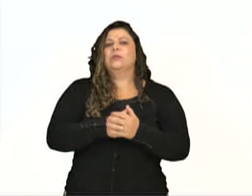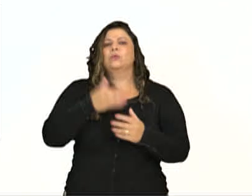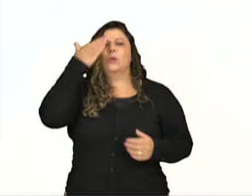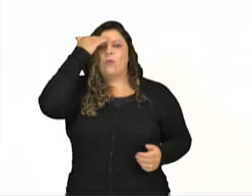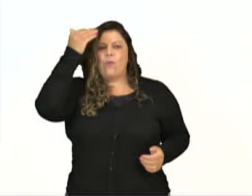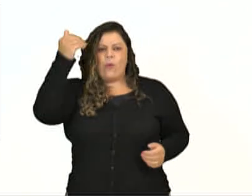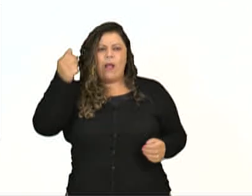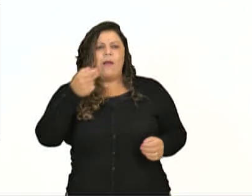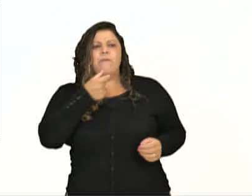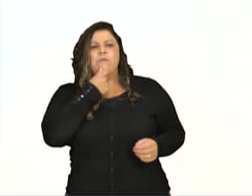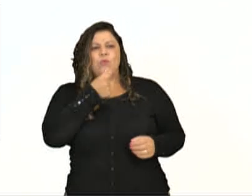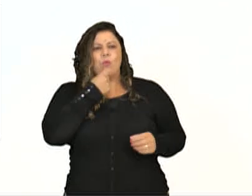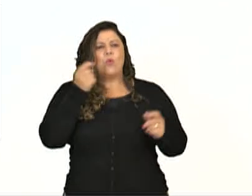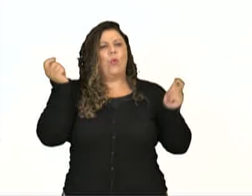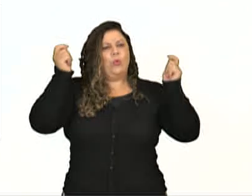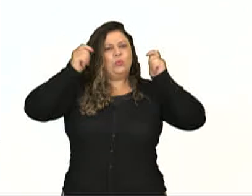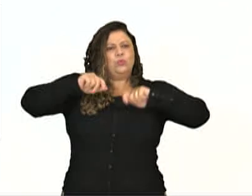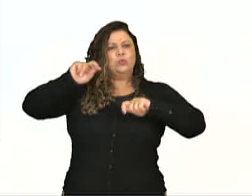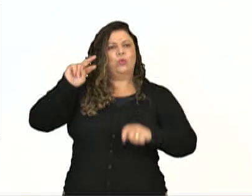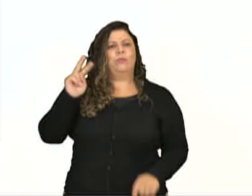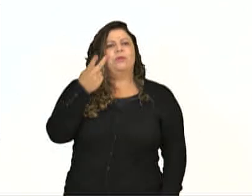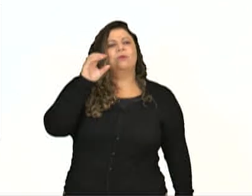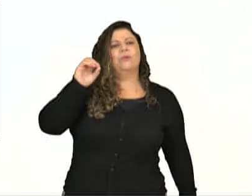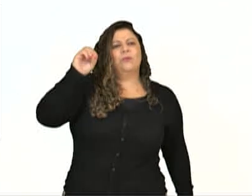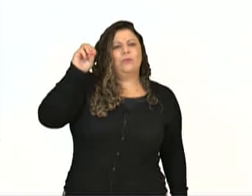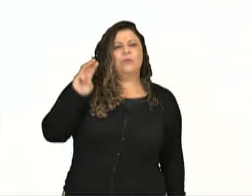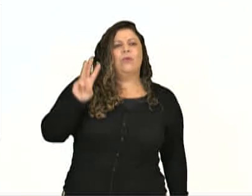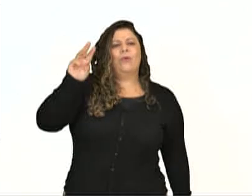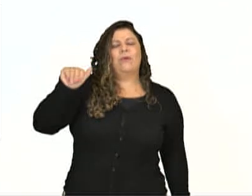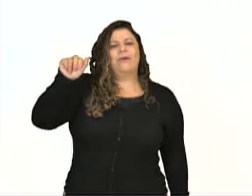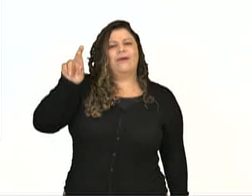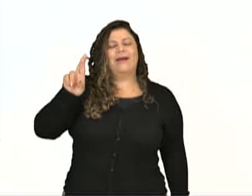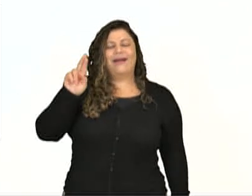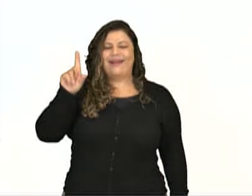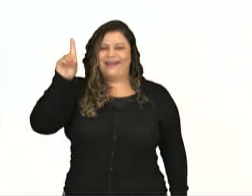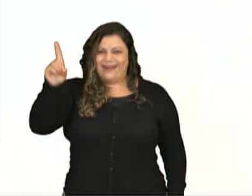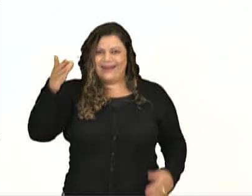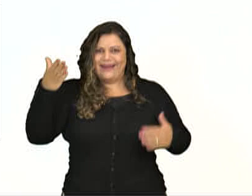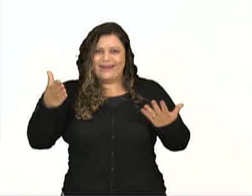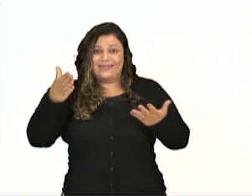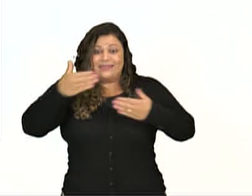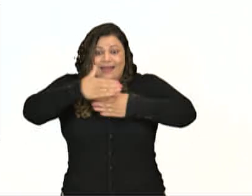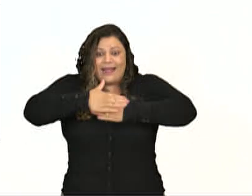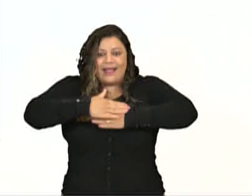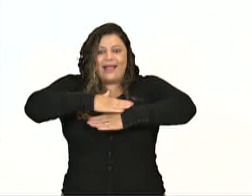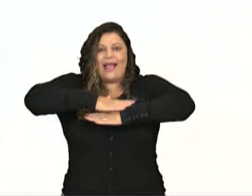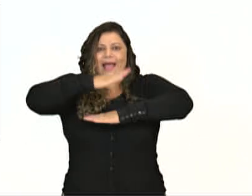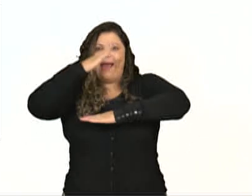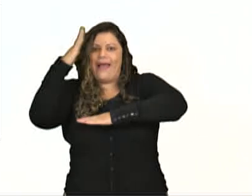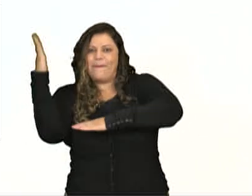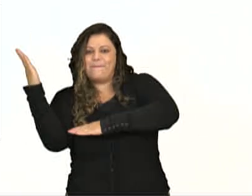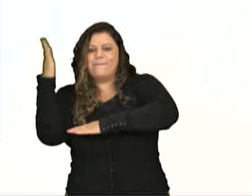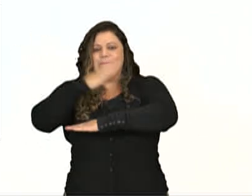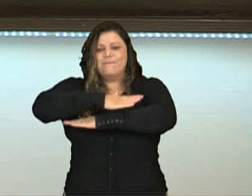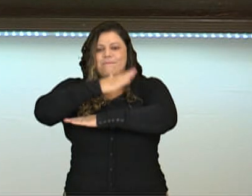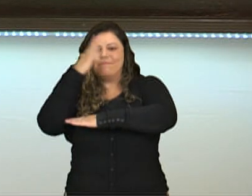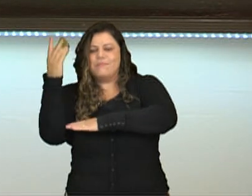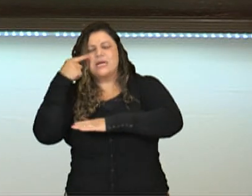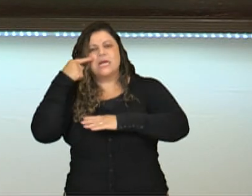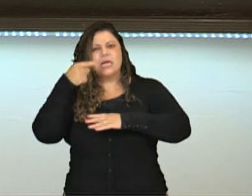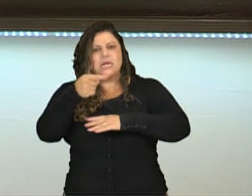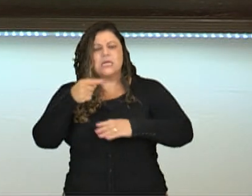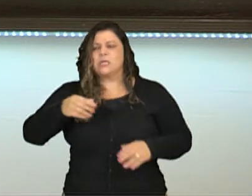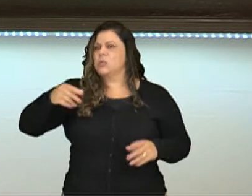Carter e sua equipe abriram o santuário do faraó Tutankhamon. Faço uma brincadeira dando uma voadora, porque na verdade essa